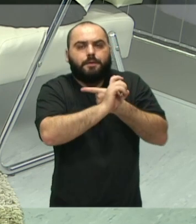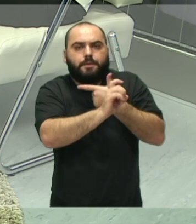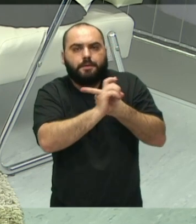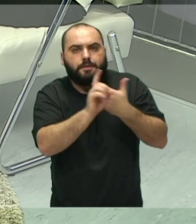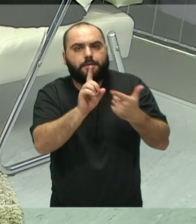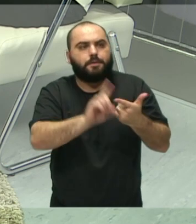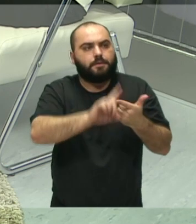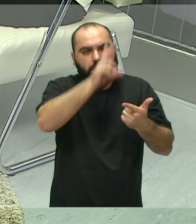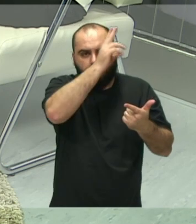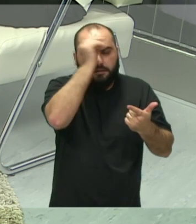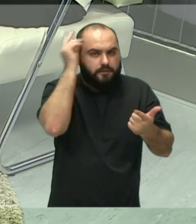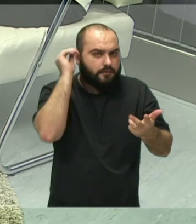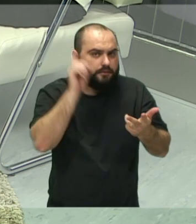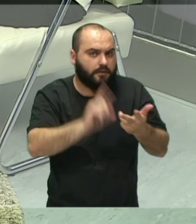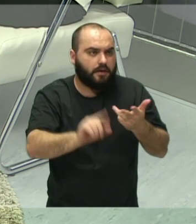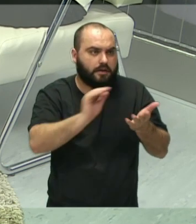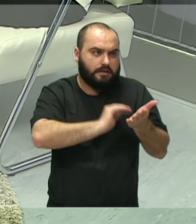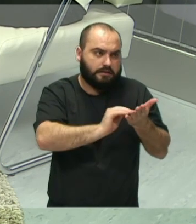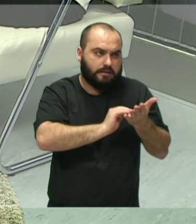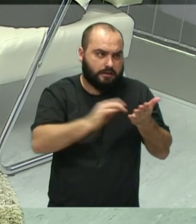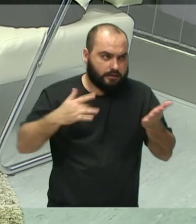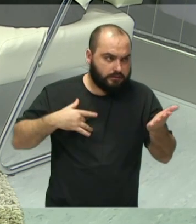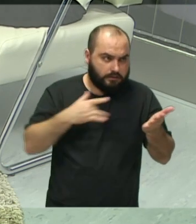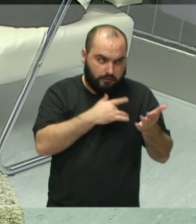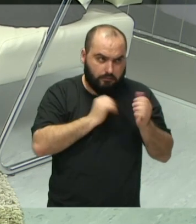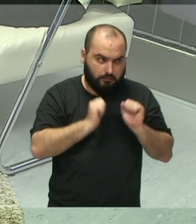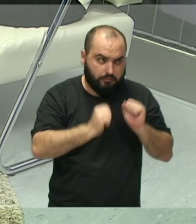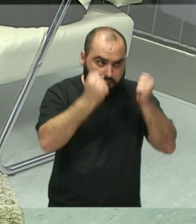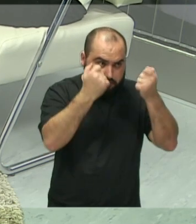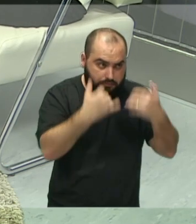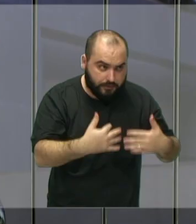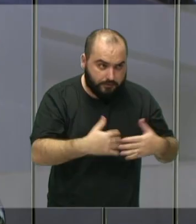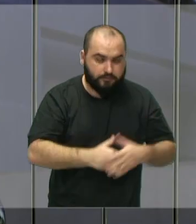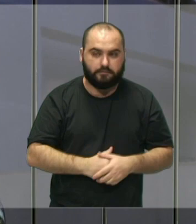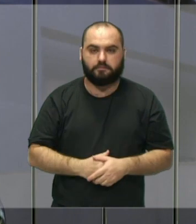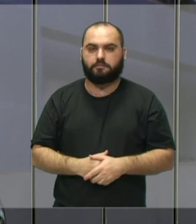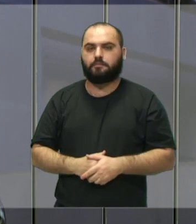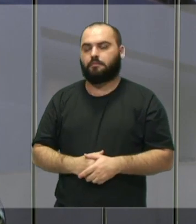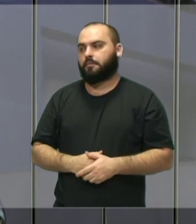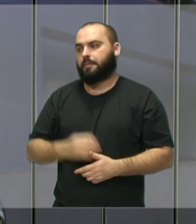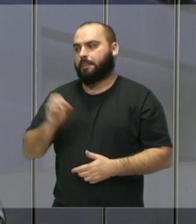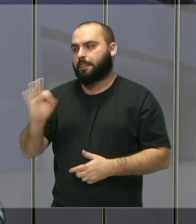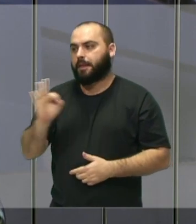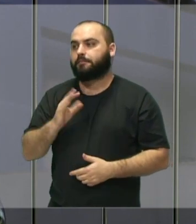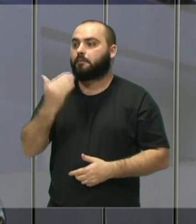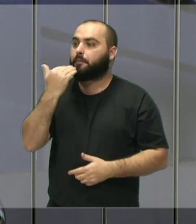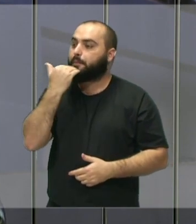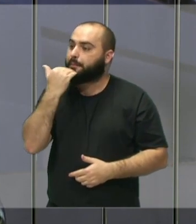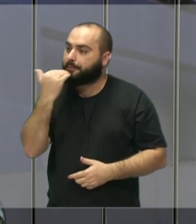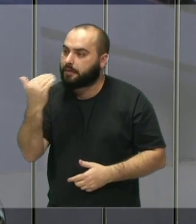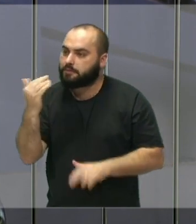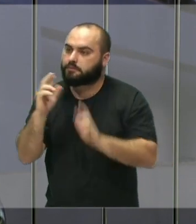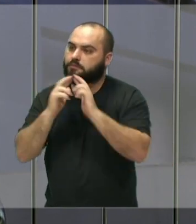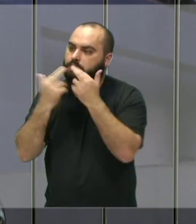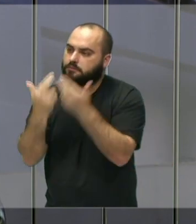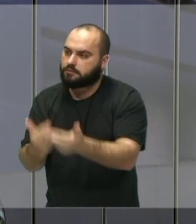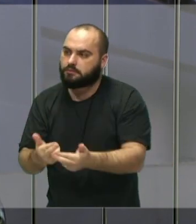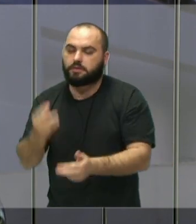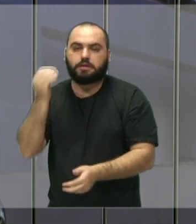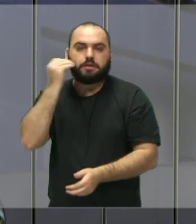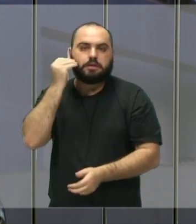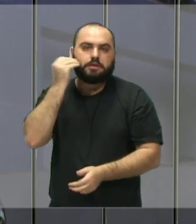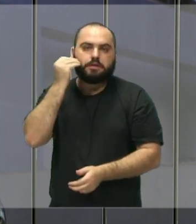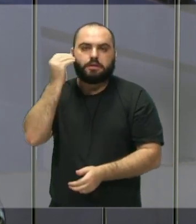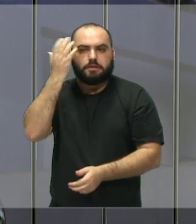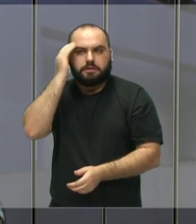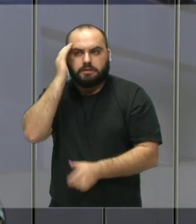o prefeito, com a Secretaria de Saúde a respeito desse tema? Eu peço reuniões, né, e vou entendendo cada parte dos assuntos